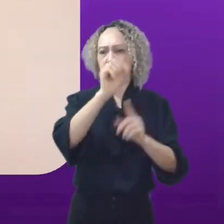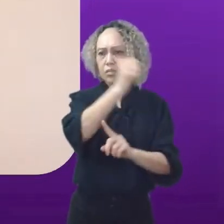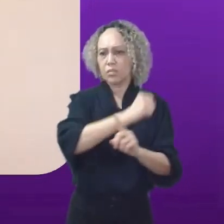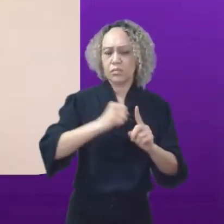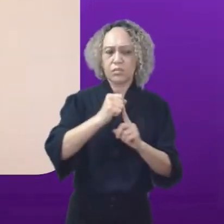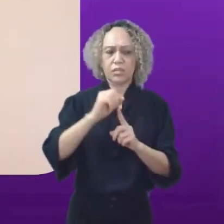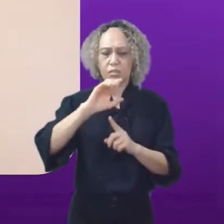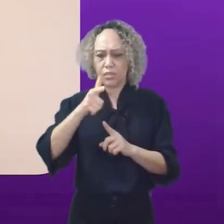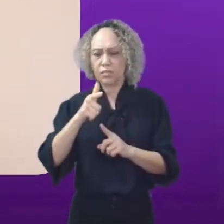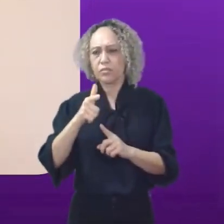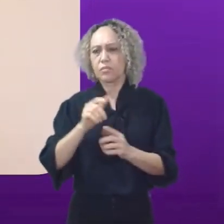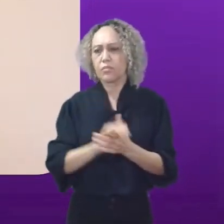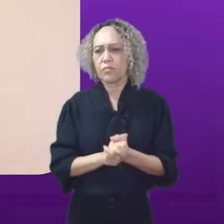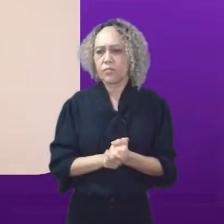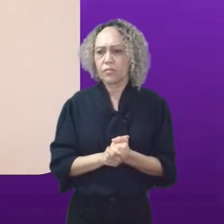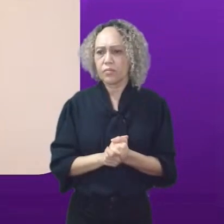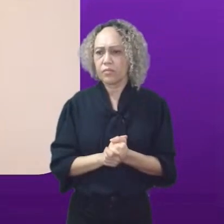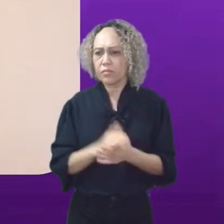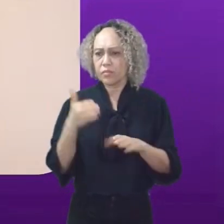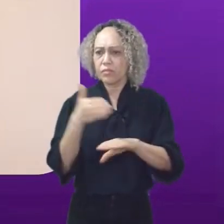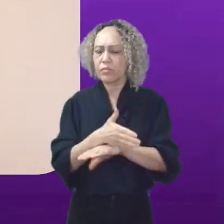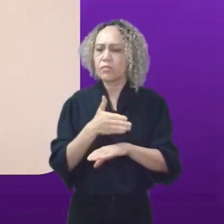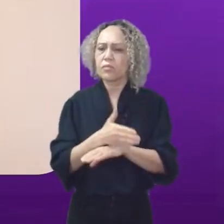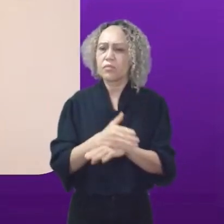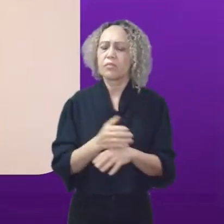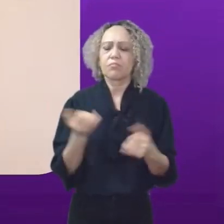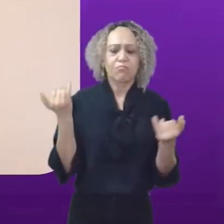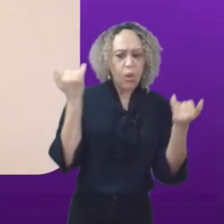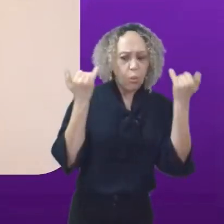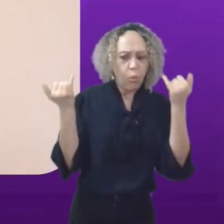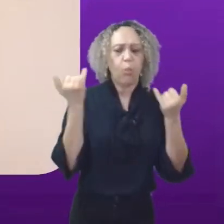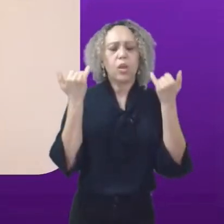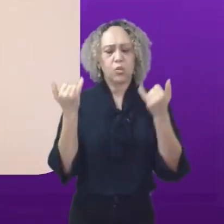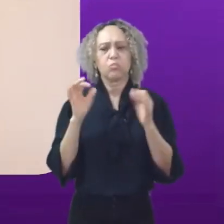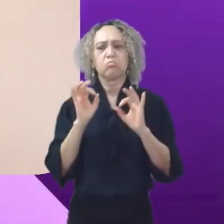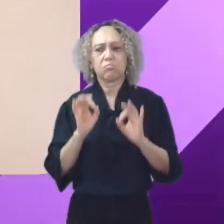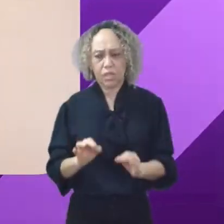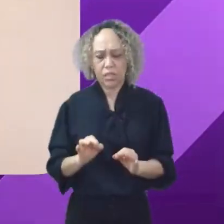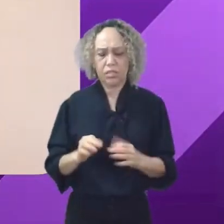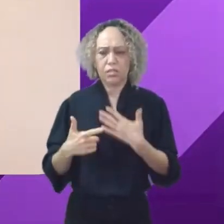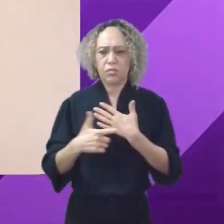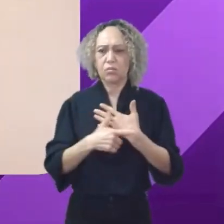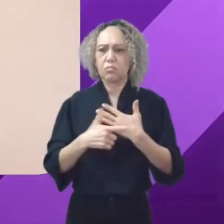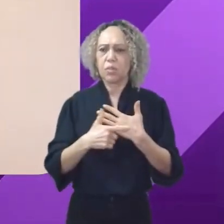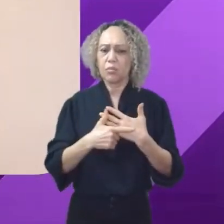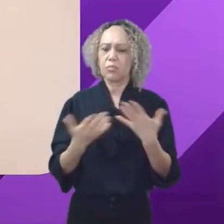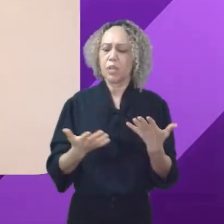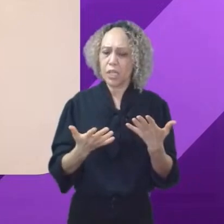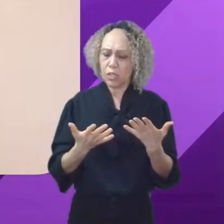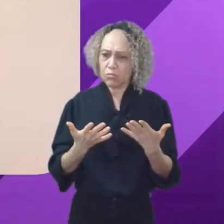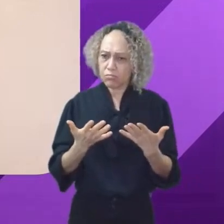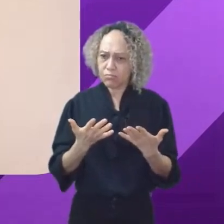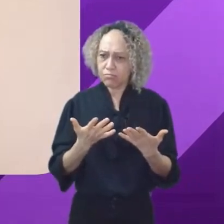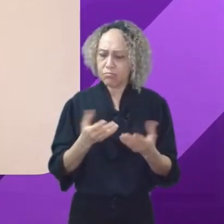civil, que tenha assento, ela tenha uma escuta ativa e ela tenha um papel ali de intervenção, de incidência